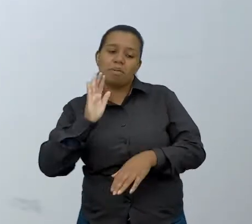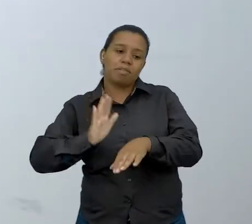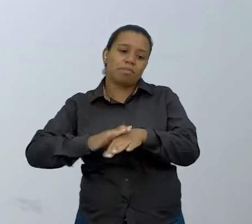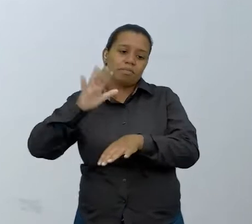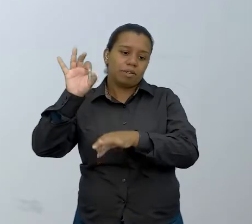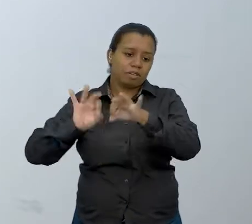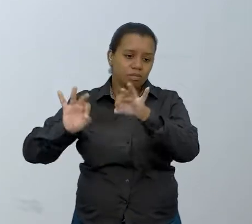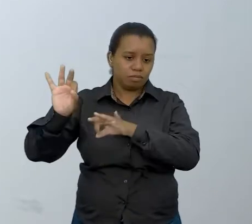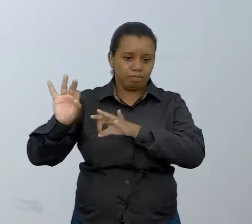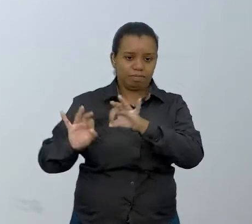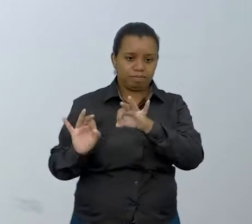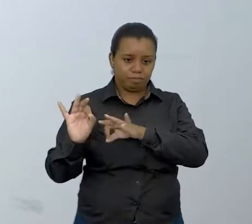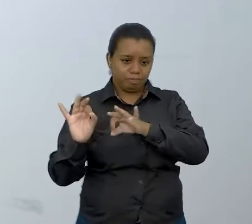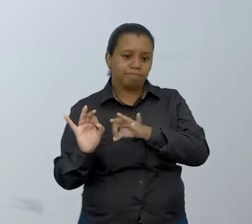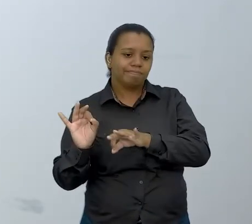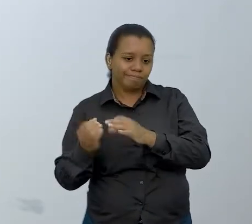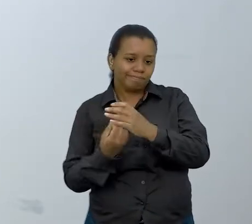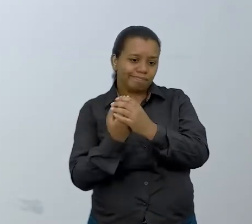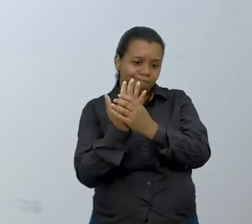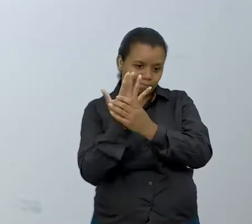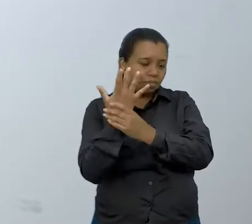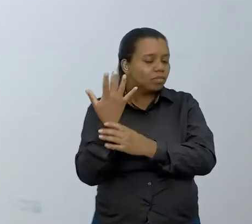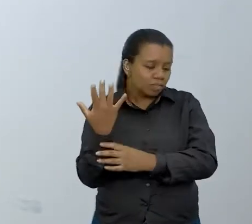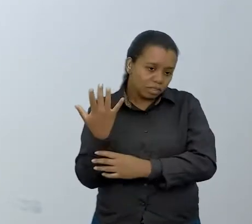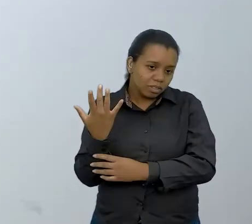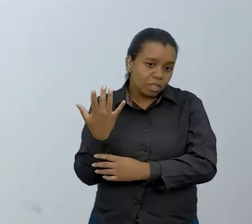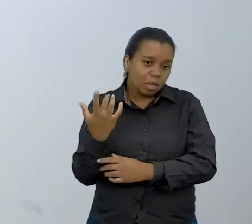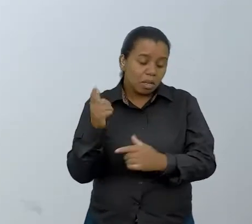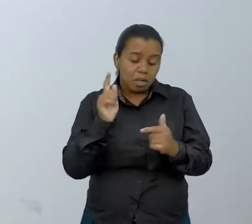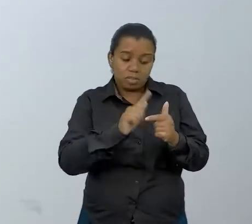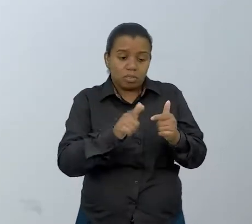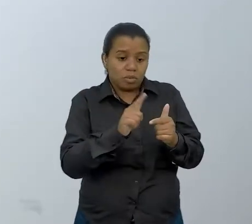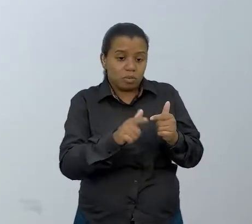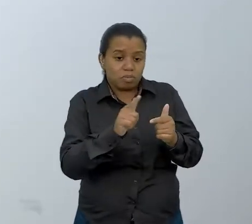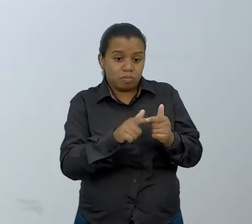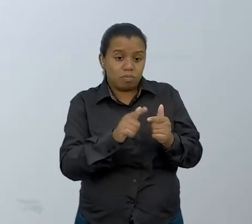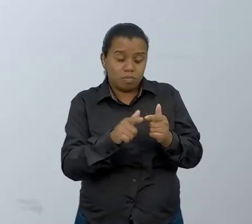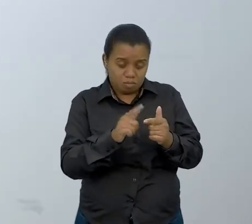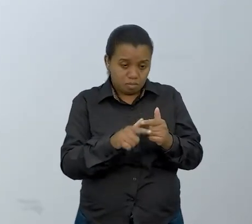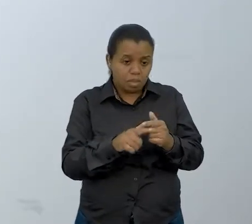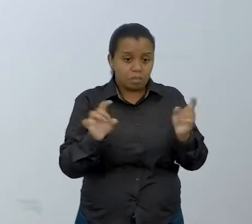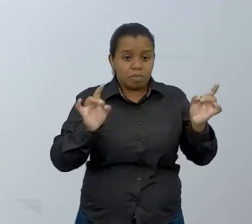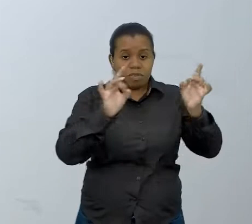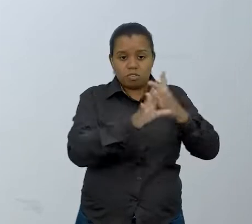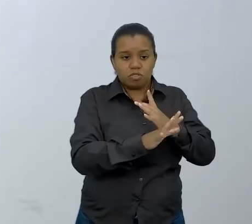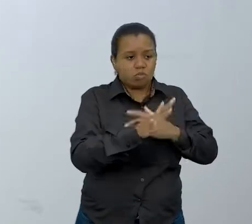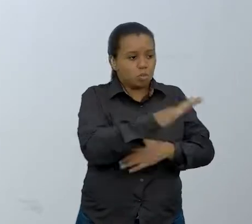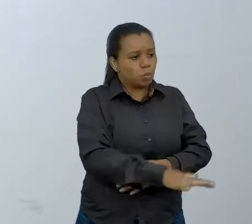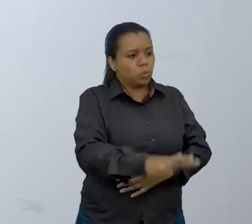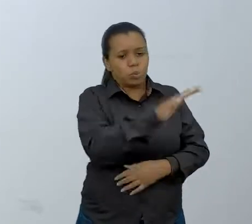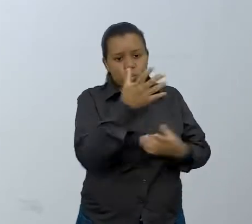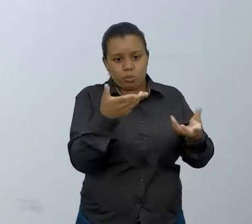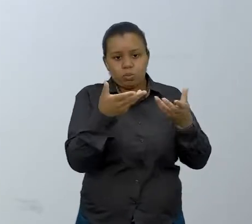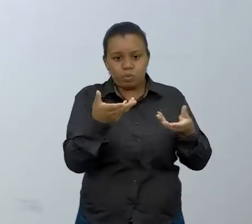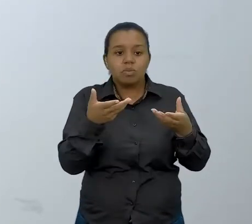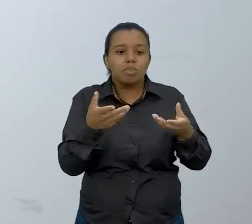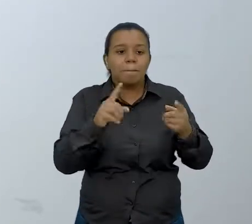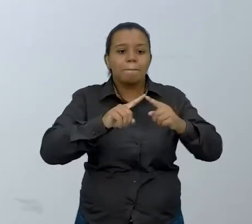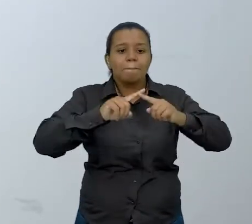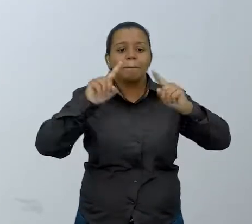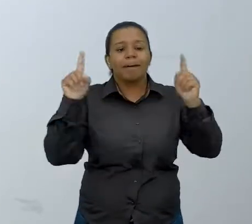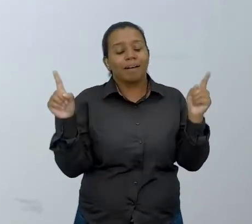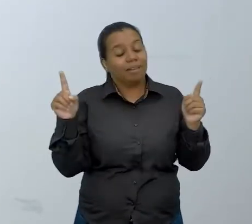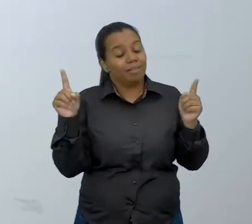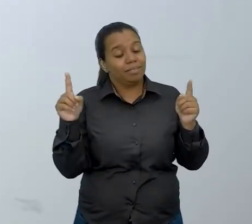de todos que a gente resolva esses problemas, porque é um problema a menos para se resolver e uma tecla a menos para a gente ficar